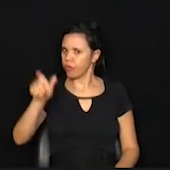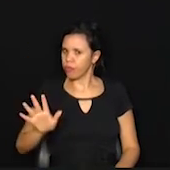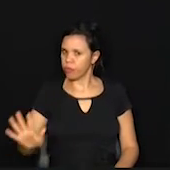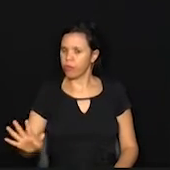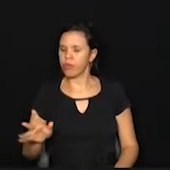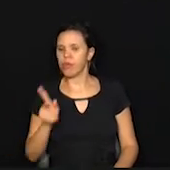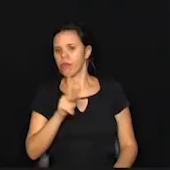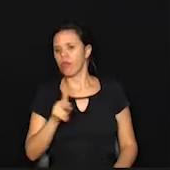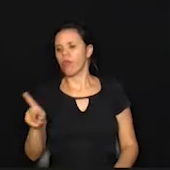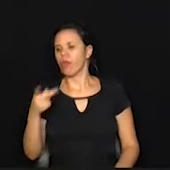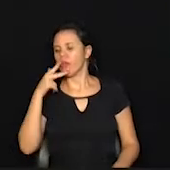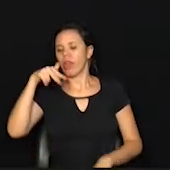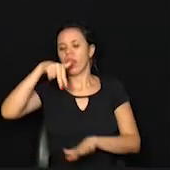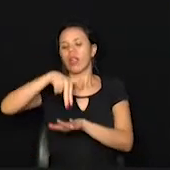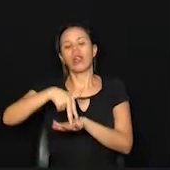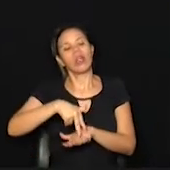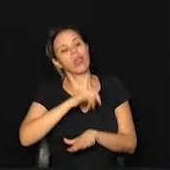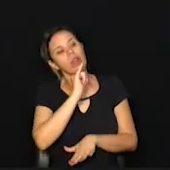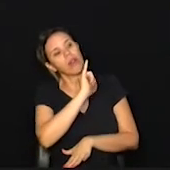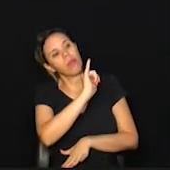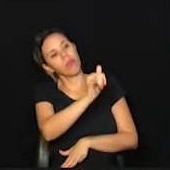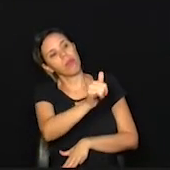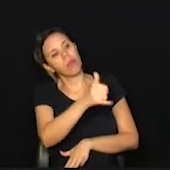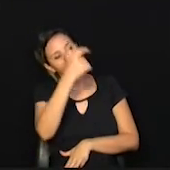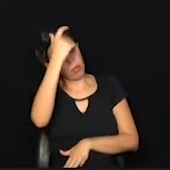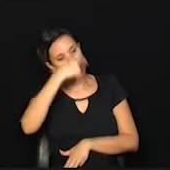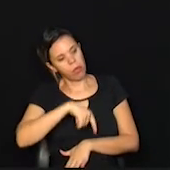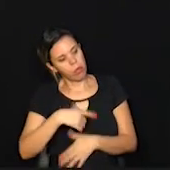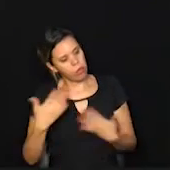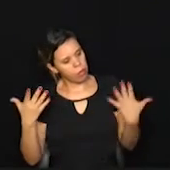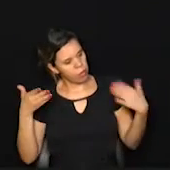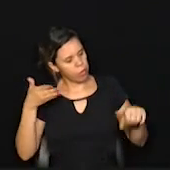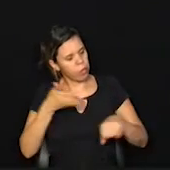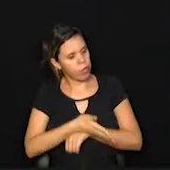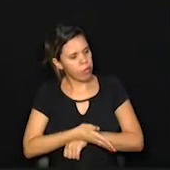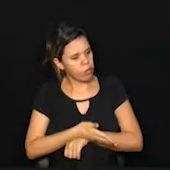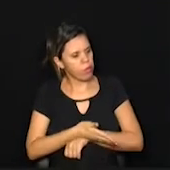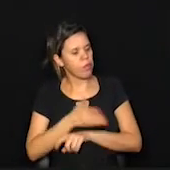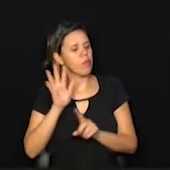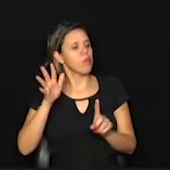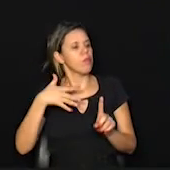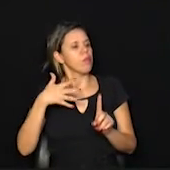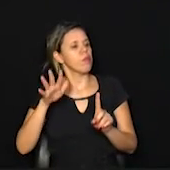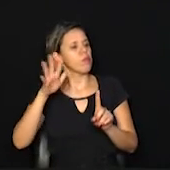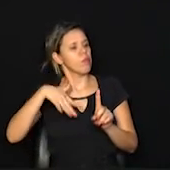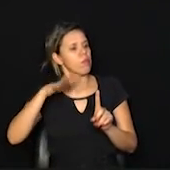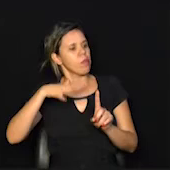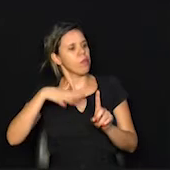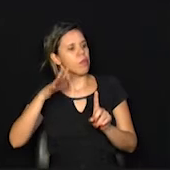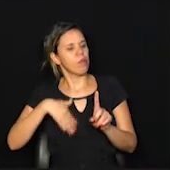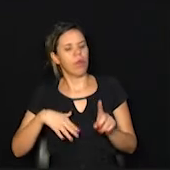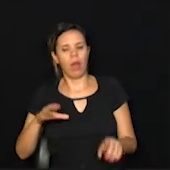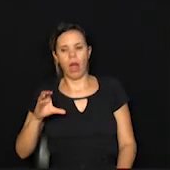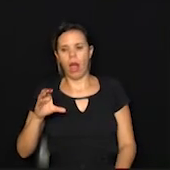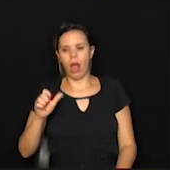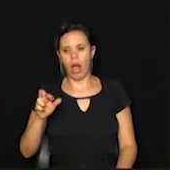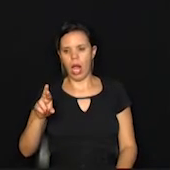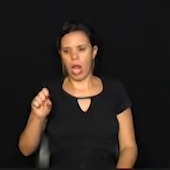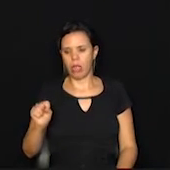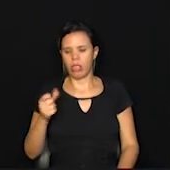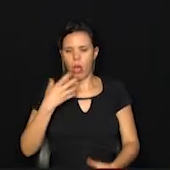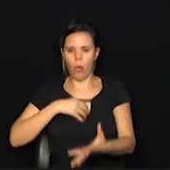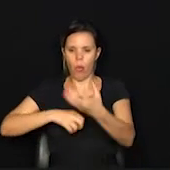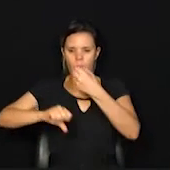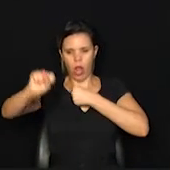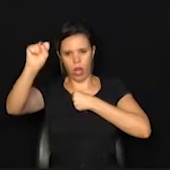e para o Antônio Carlos levantou disse estou aqui para participar desta homenagem Porque o Carlos Marighella é um herói